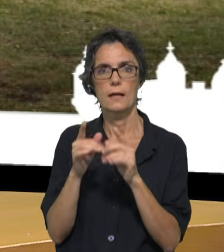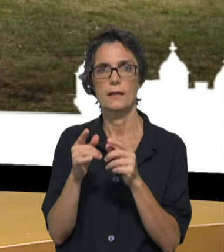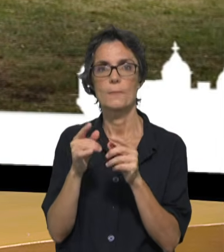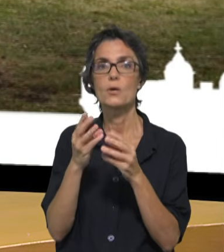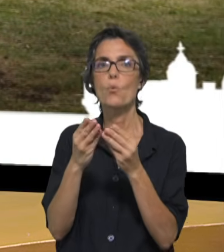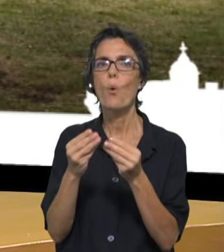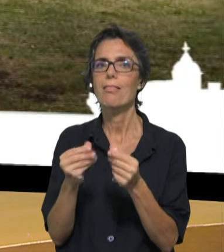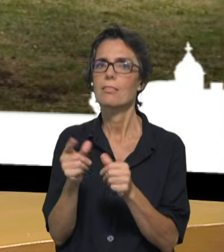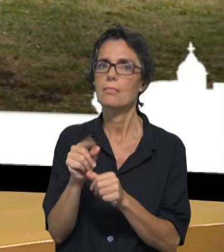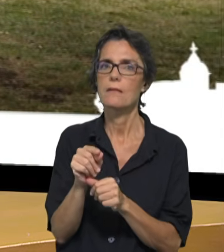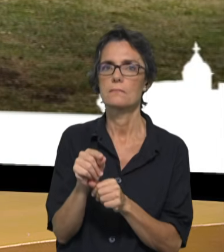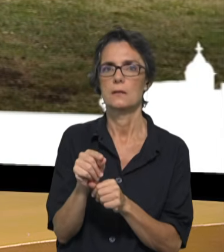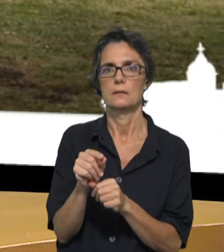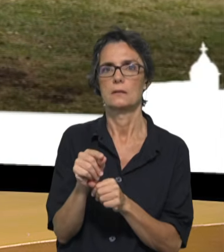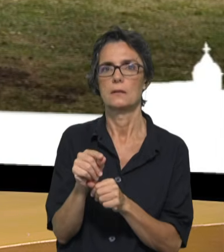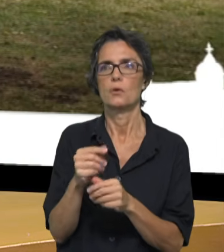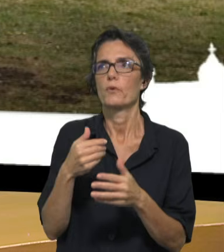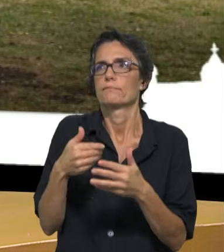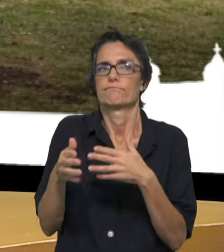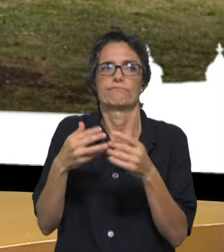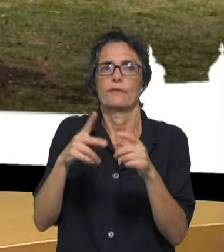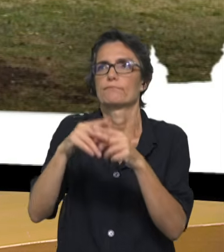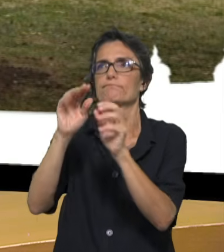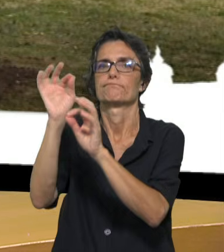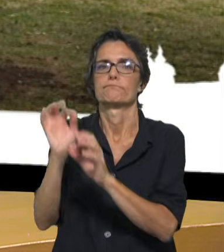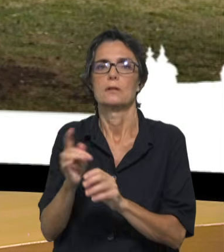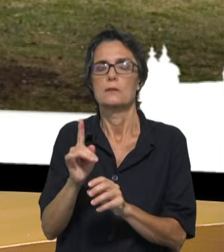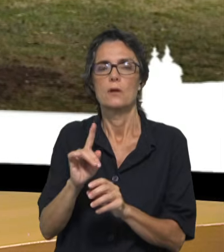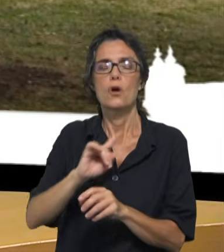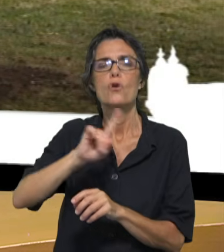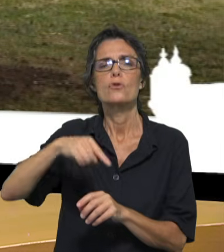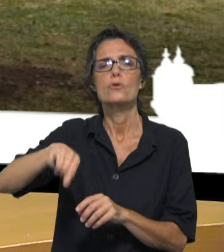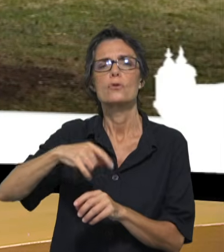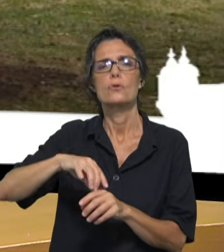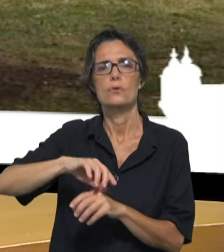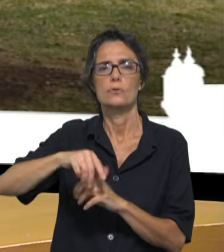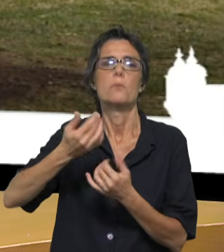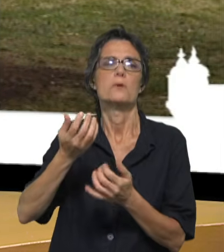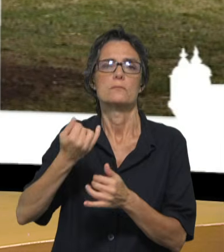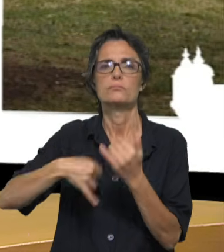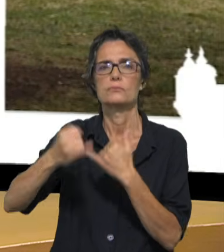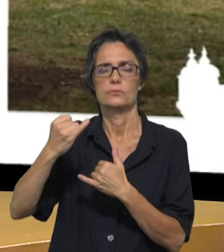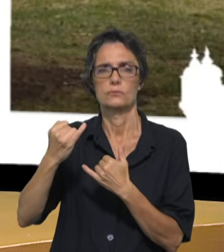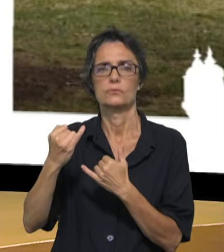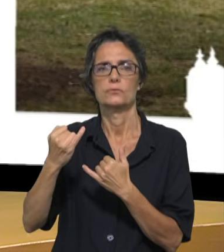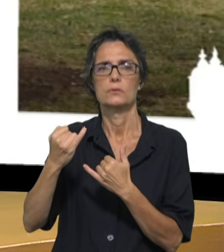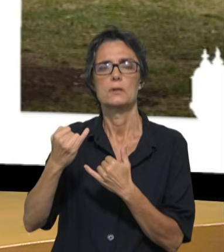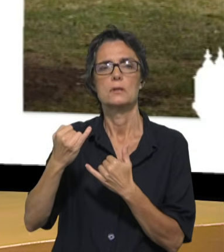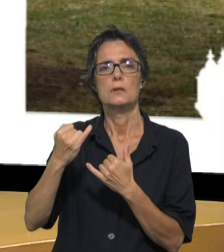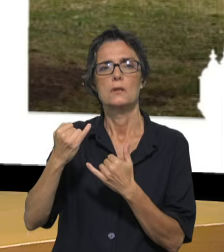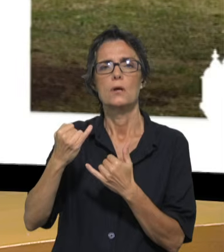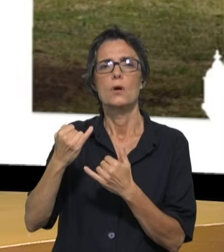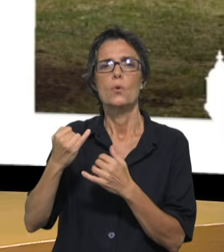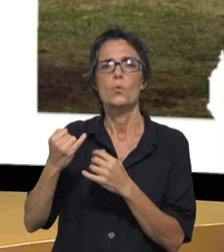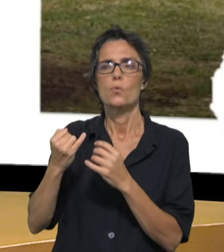património de qualquer maneira. Ou seja, não podemos destruir substituir património do século